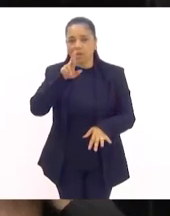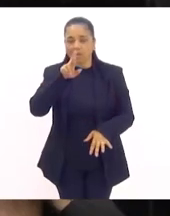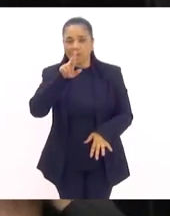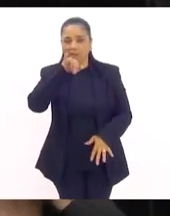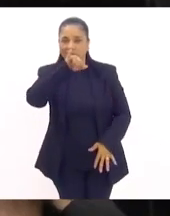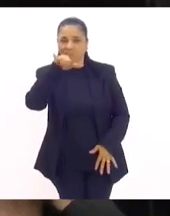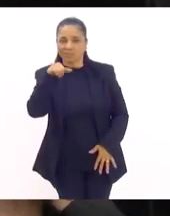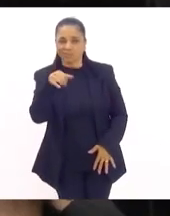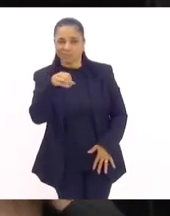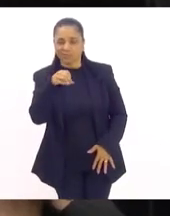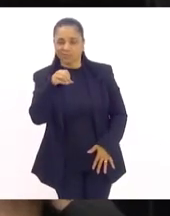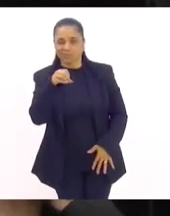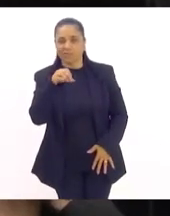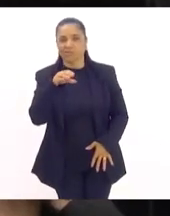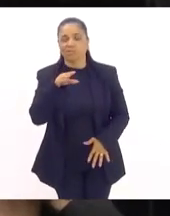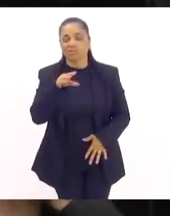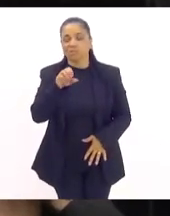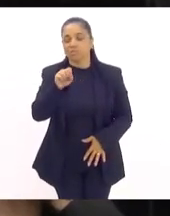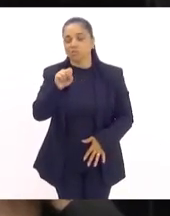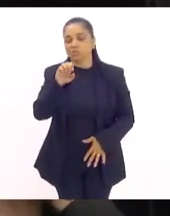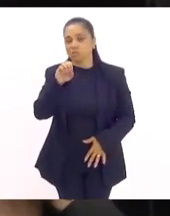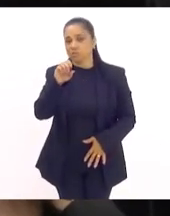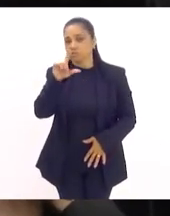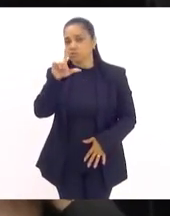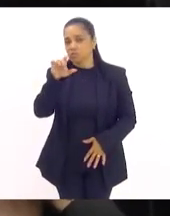RJ Solo Preto e Indígena.